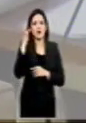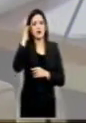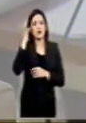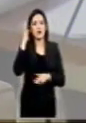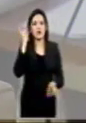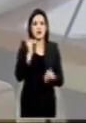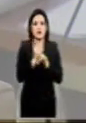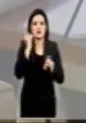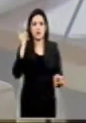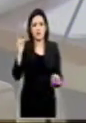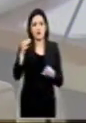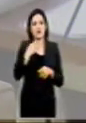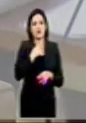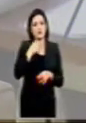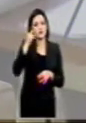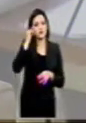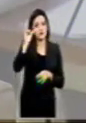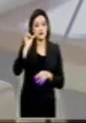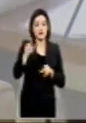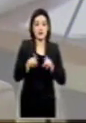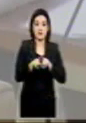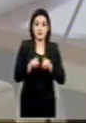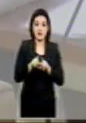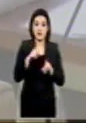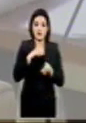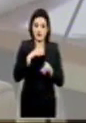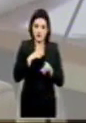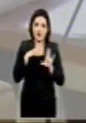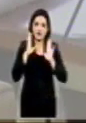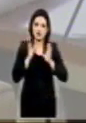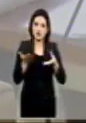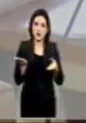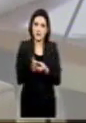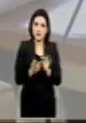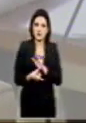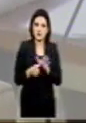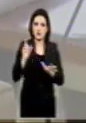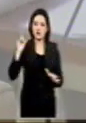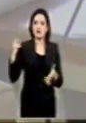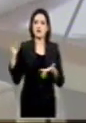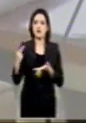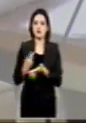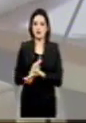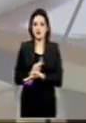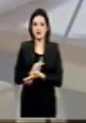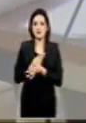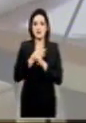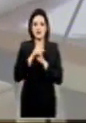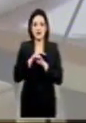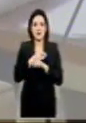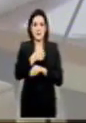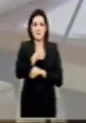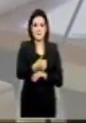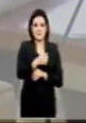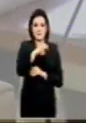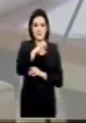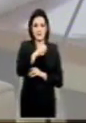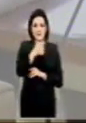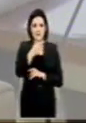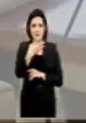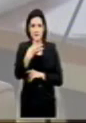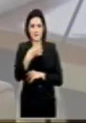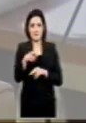descoberta inevitável, há o precedente conhecido e que foi exarado em 1974 pela Suprema